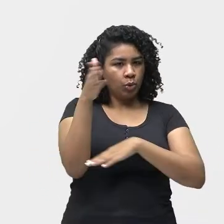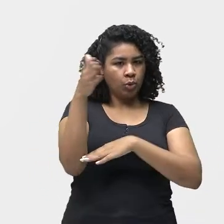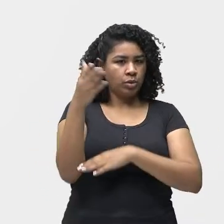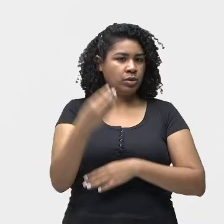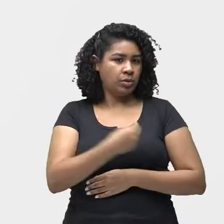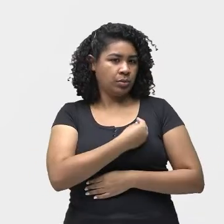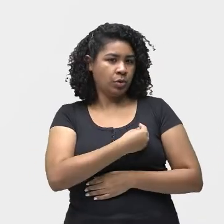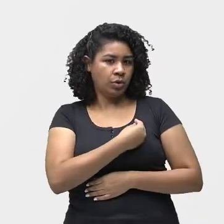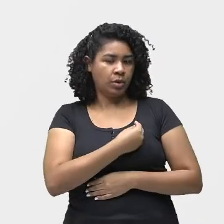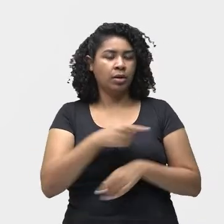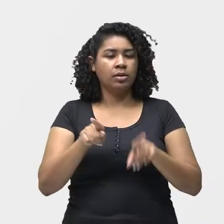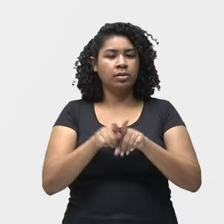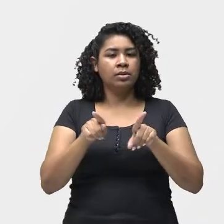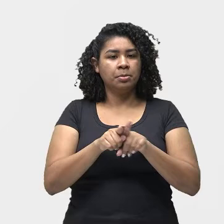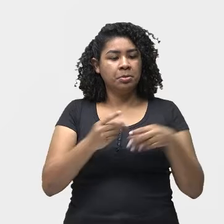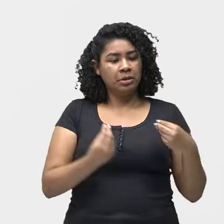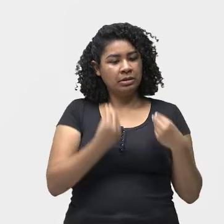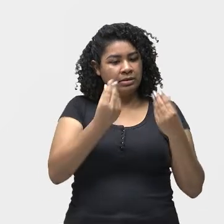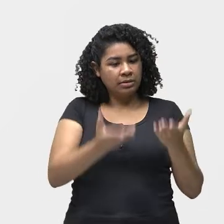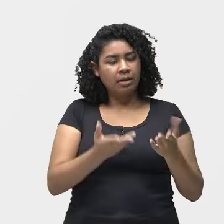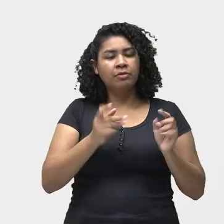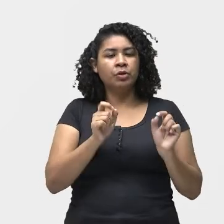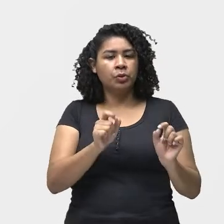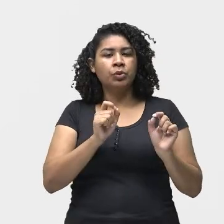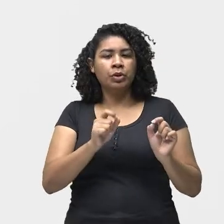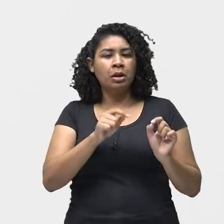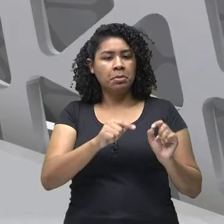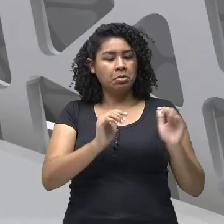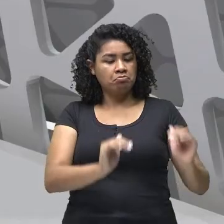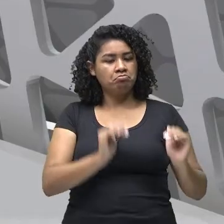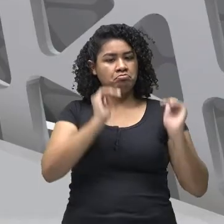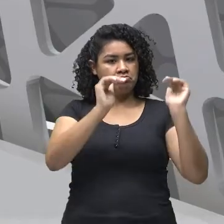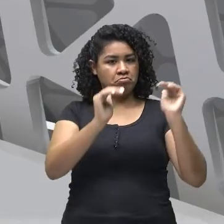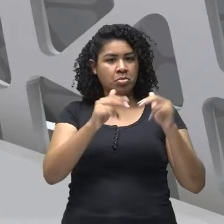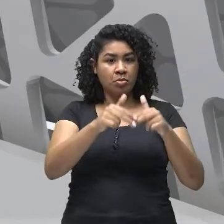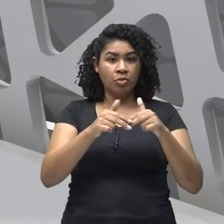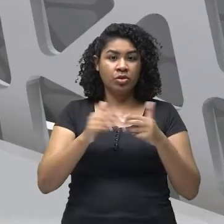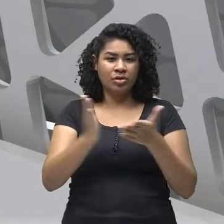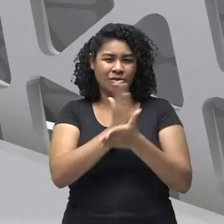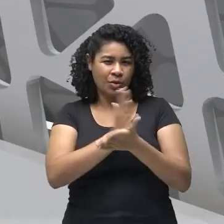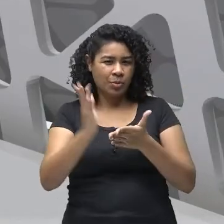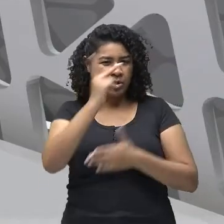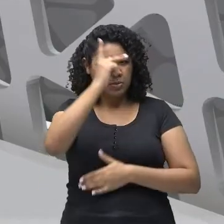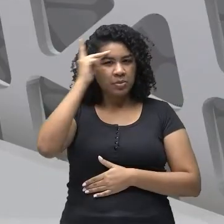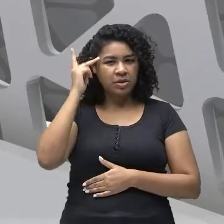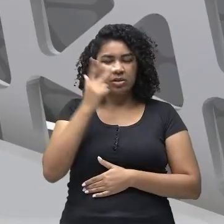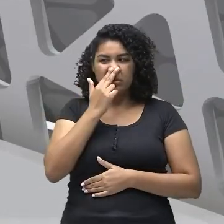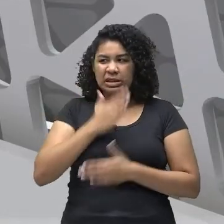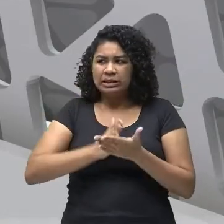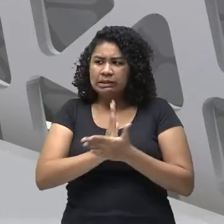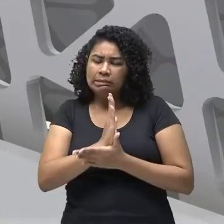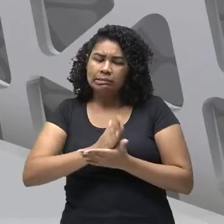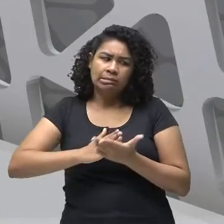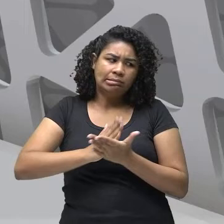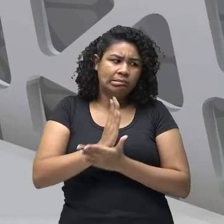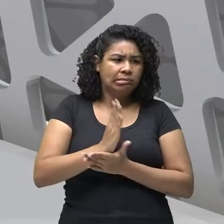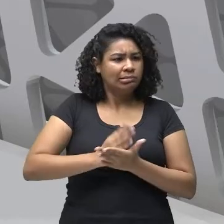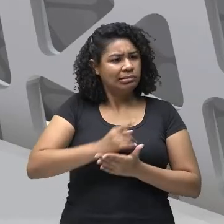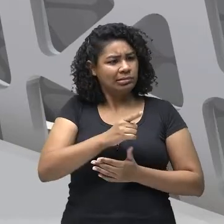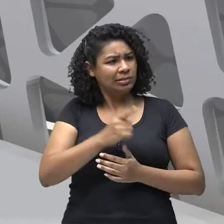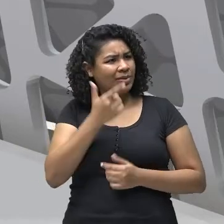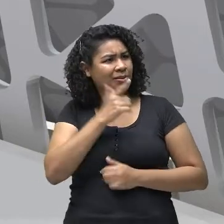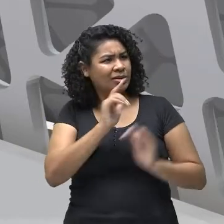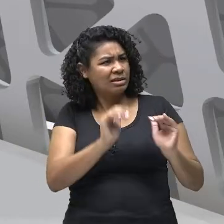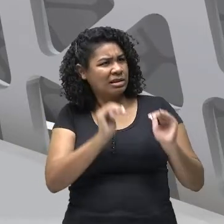importantes cargos no Estado. E claro que isso vai deixar muita gente da nobreza desconfortável, porque até então quem